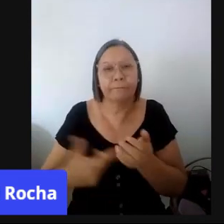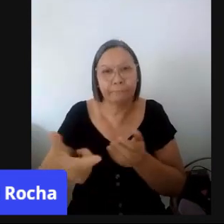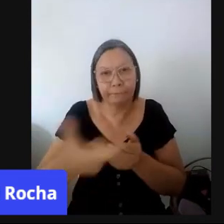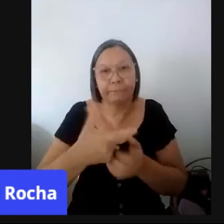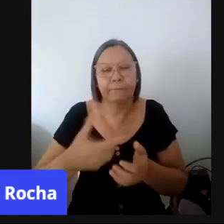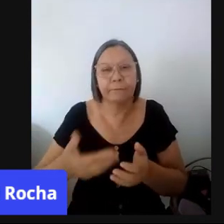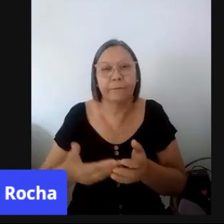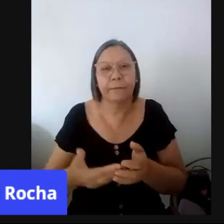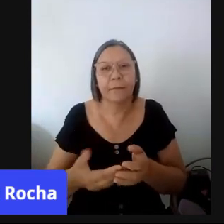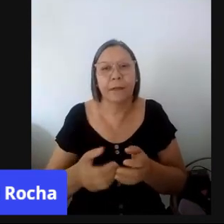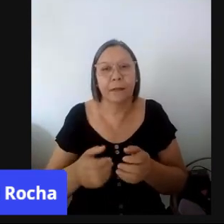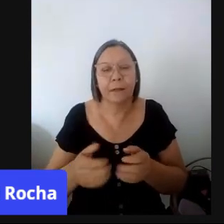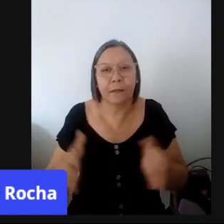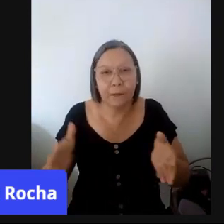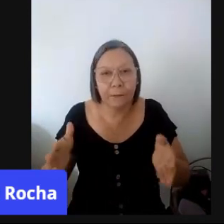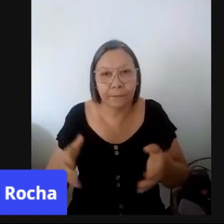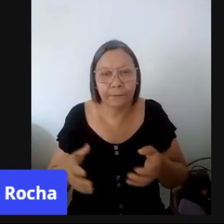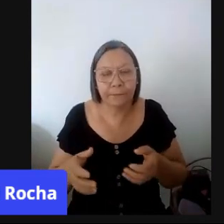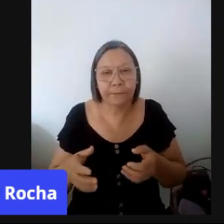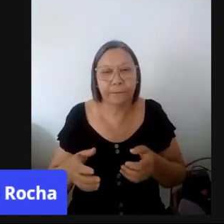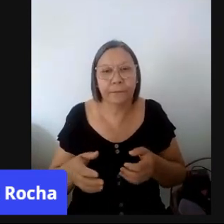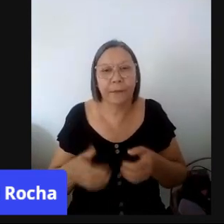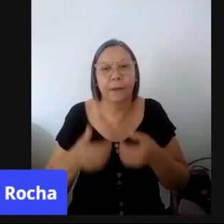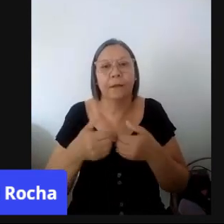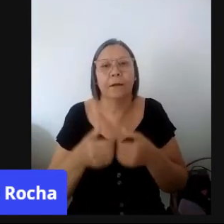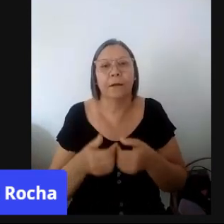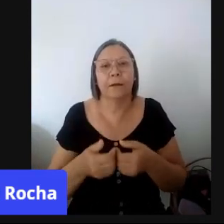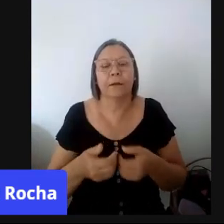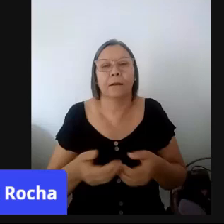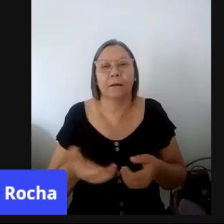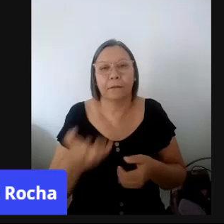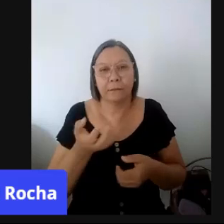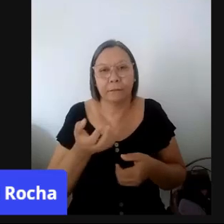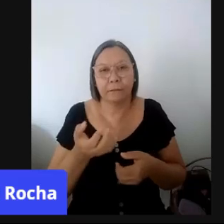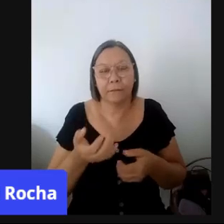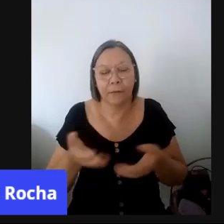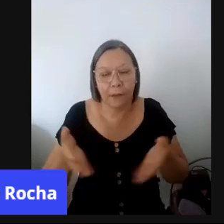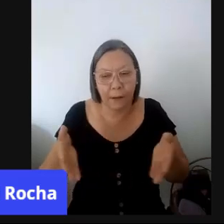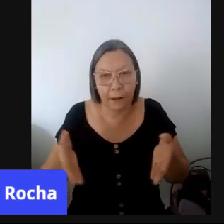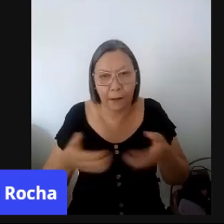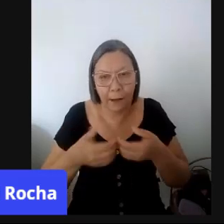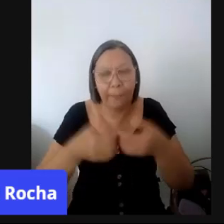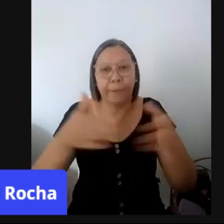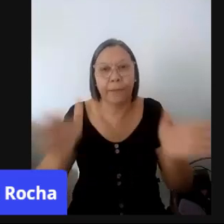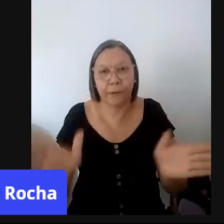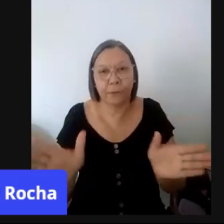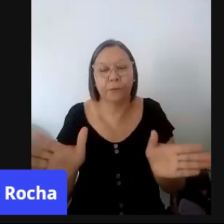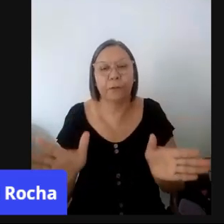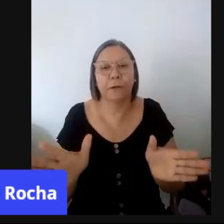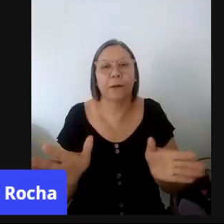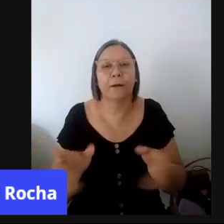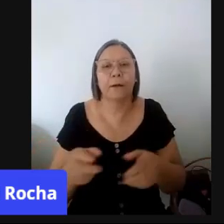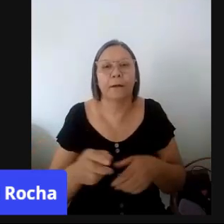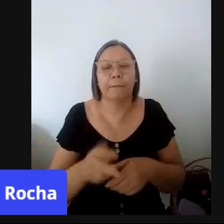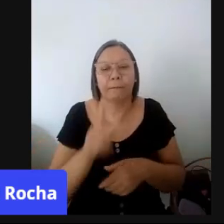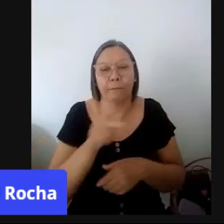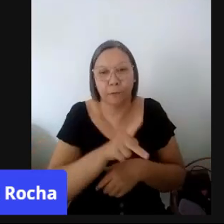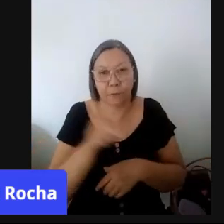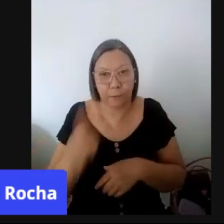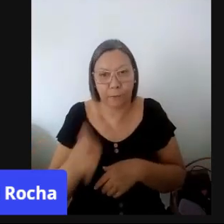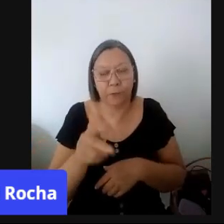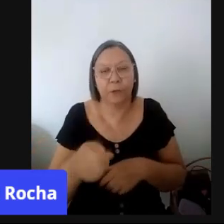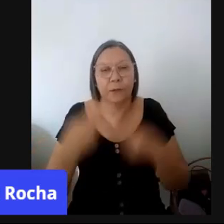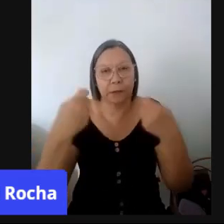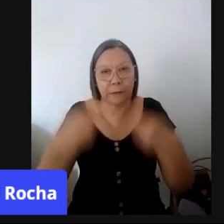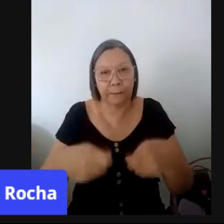a abertura, né, para a gente trabalhar junto com vocês. Então, professoras e professores que precisarem, escrevam para a gente dar